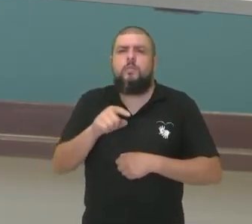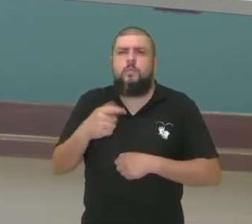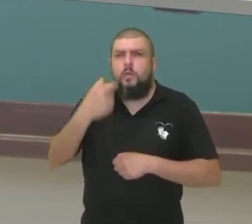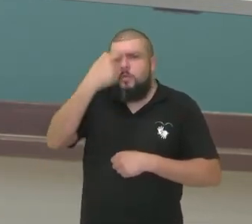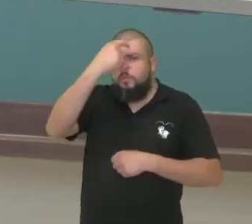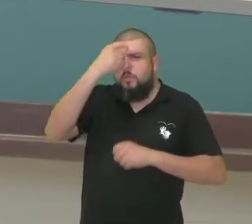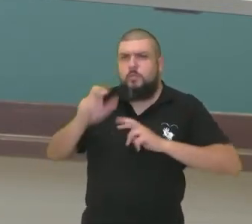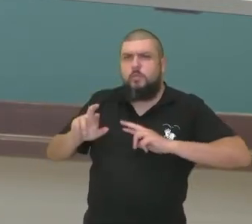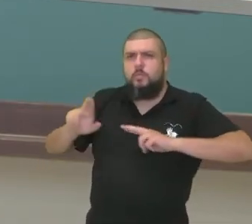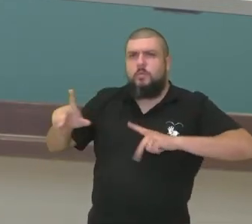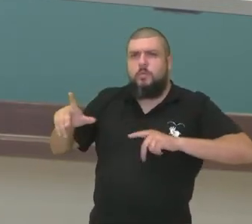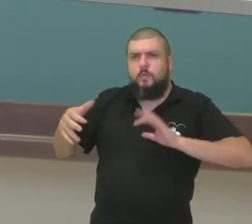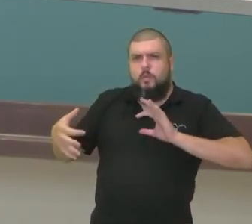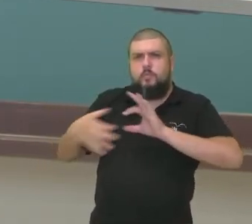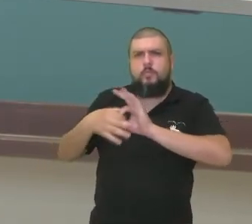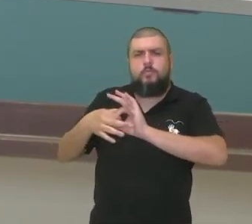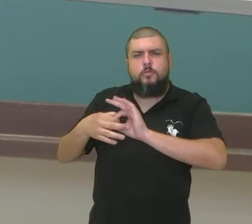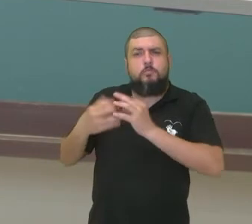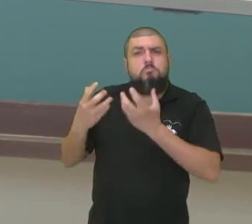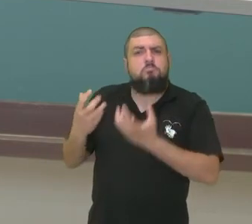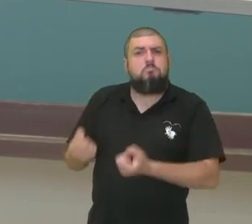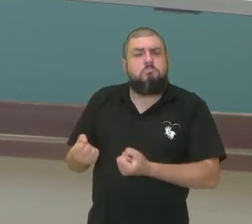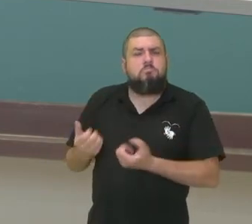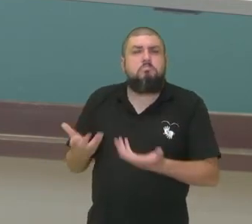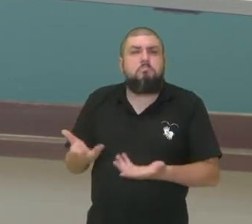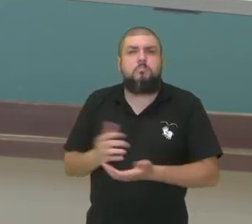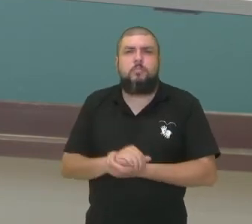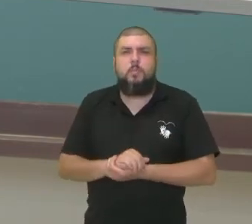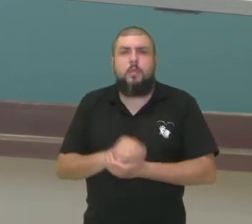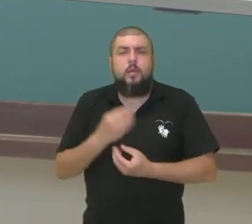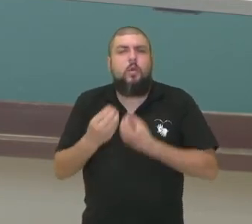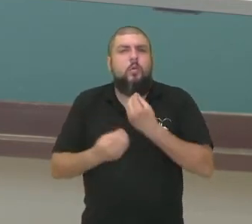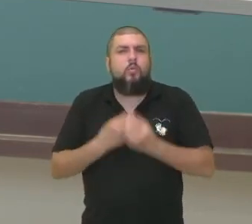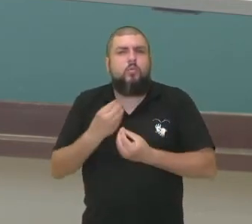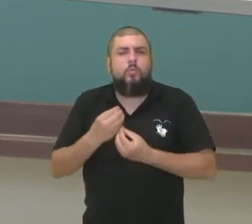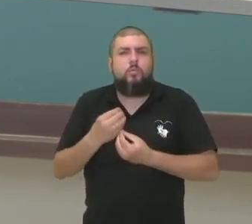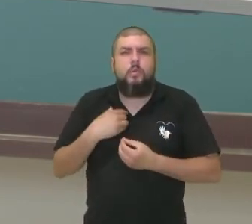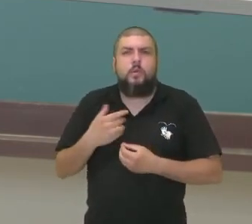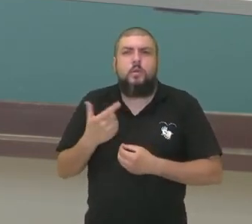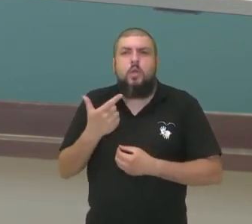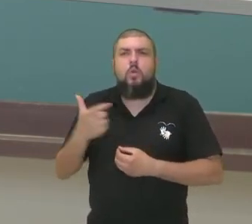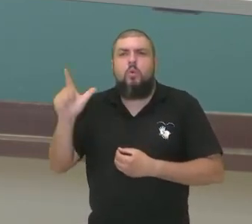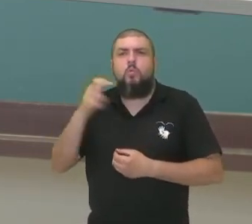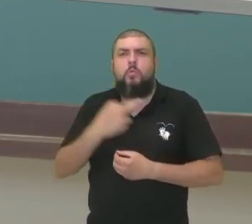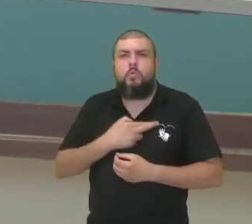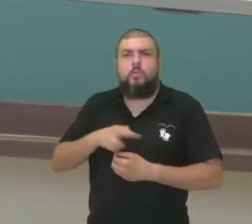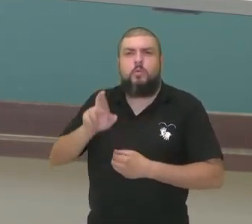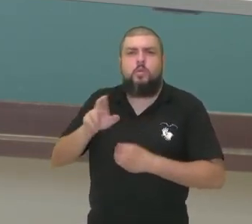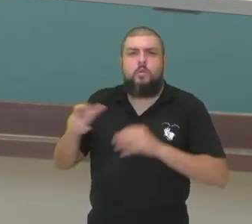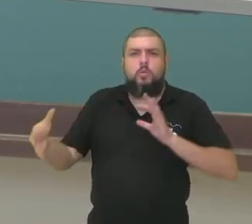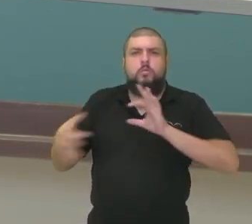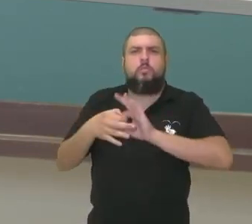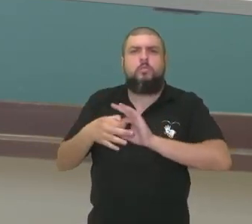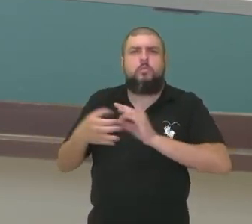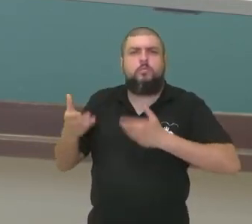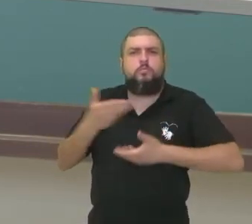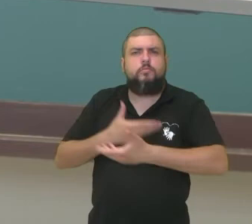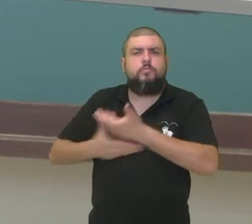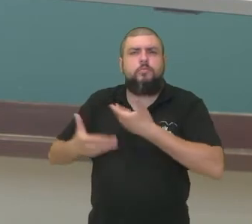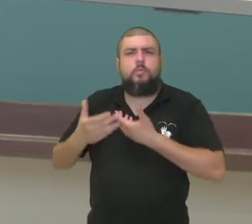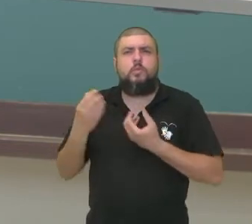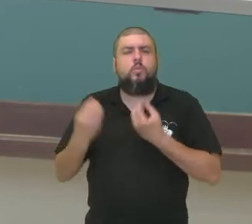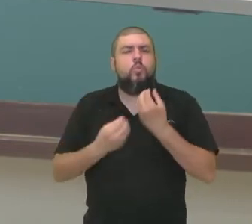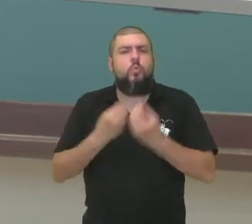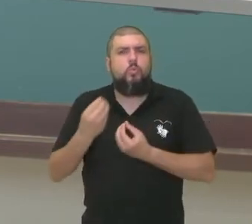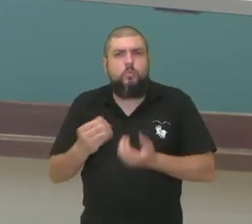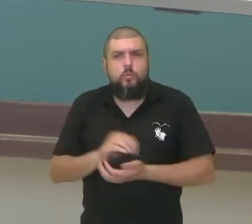você? Como você convive com os colegas que são de outras religiões? Afinal de contas, promover a